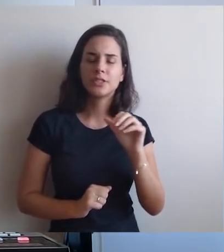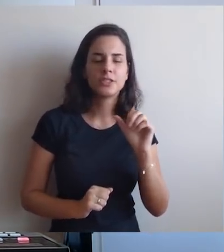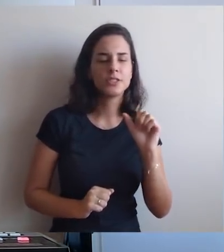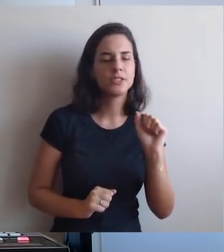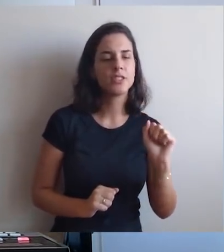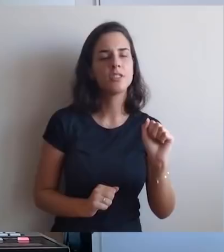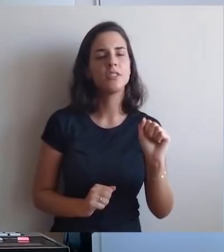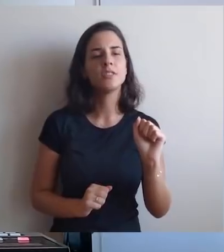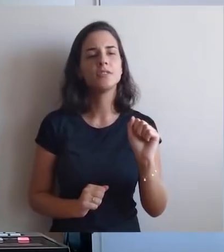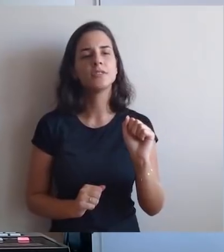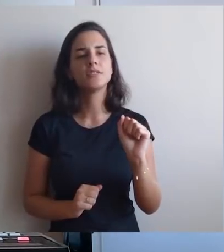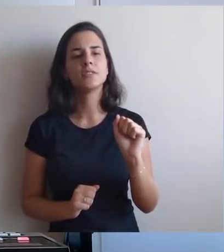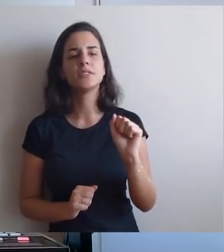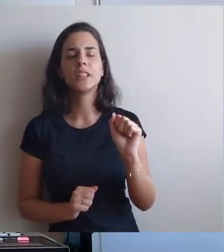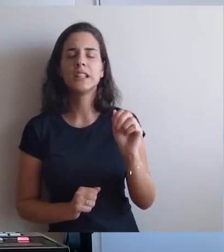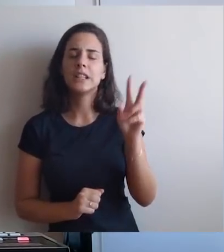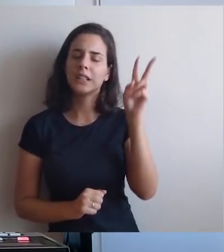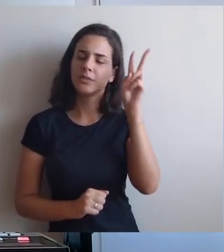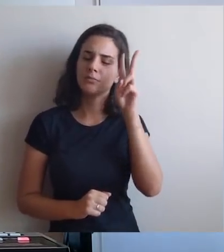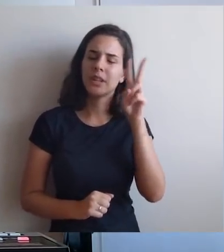nesses dias,